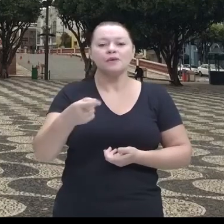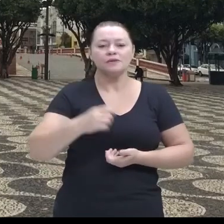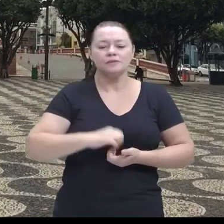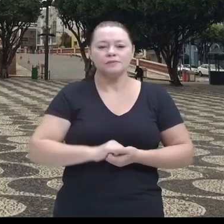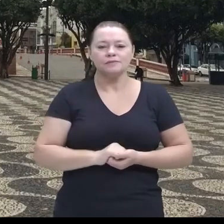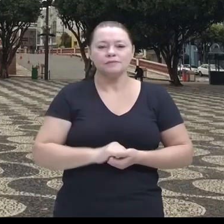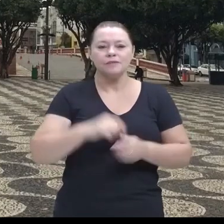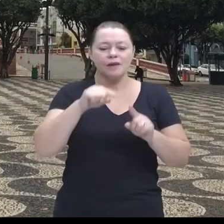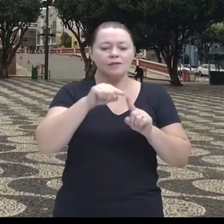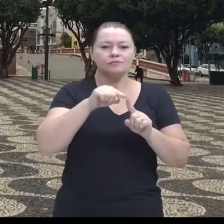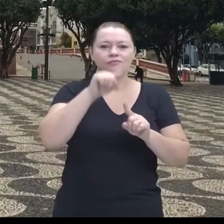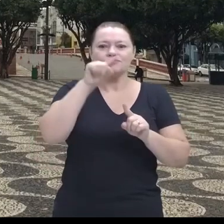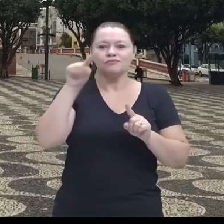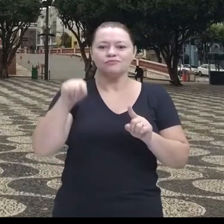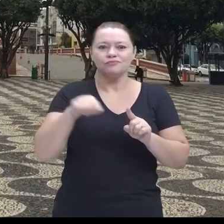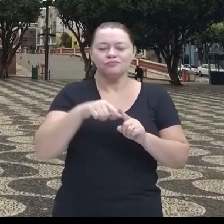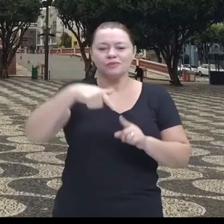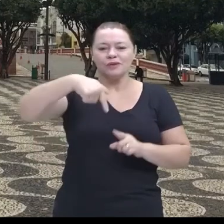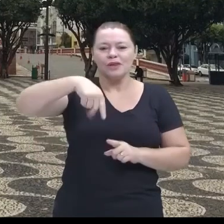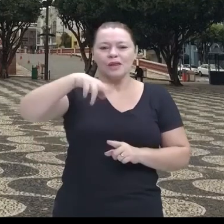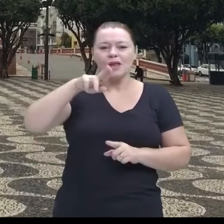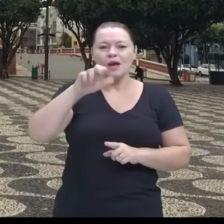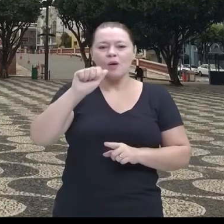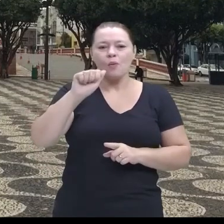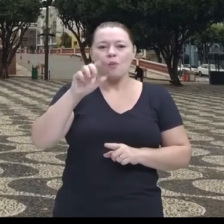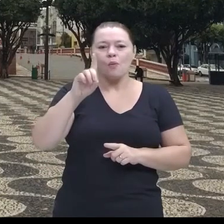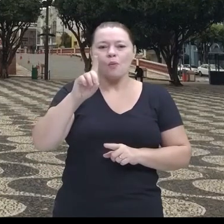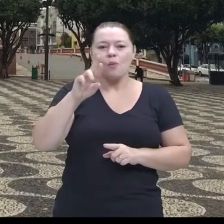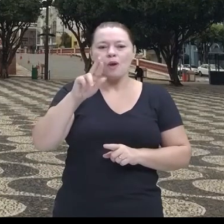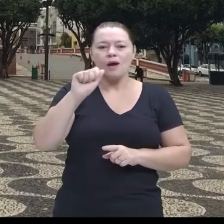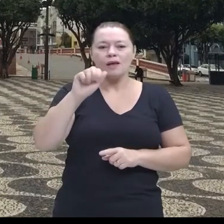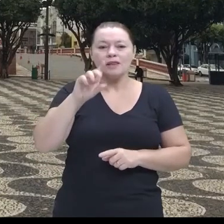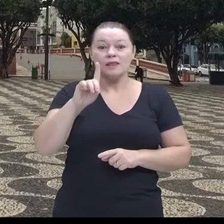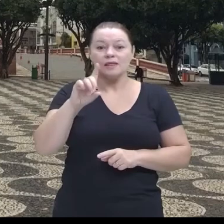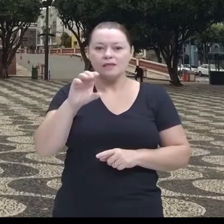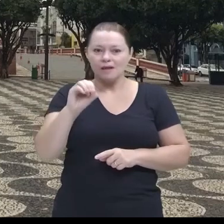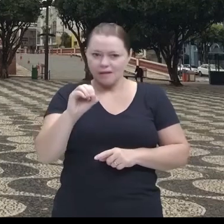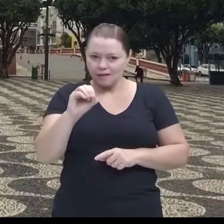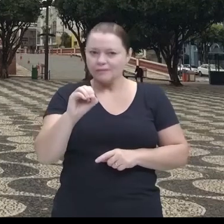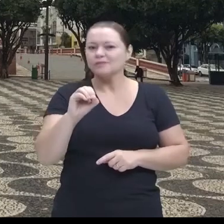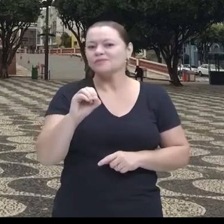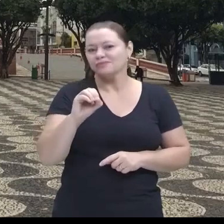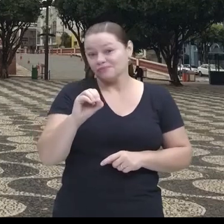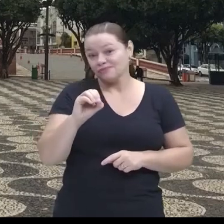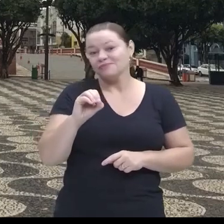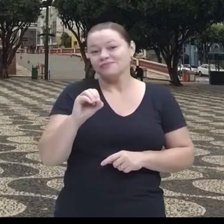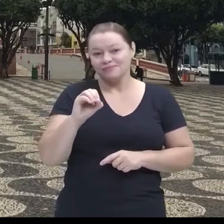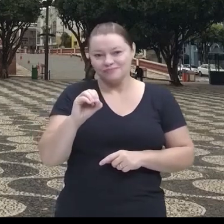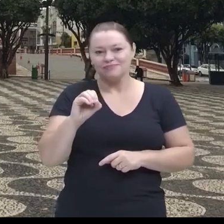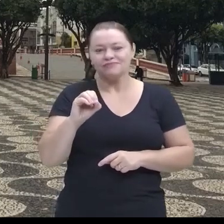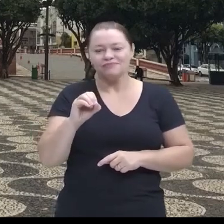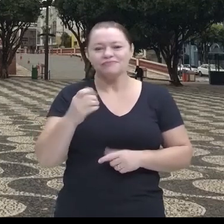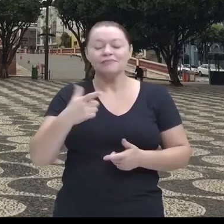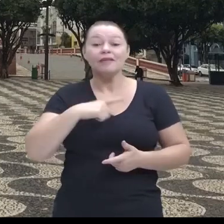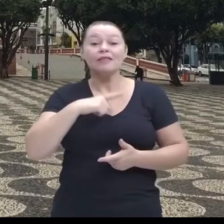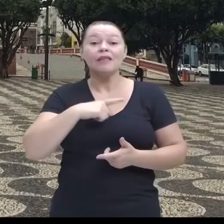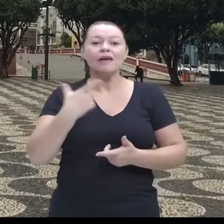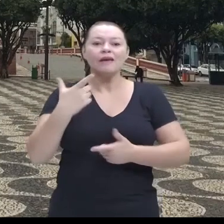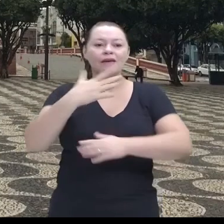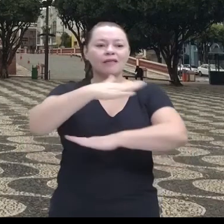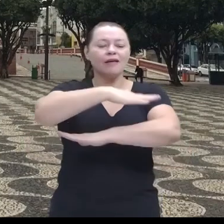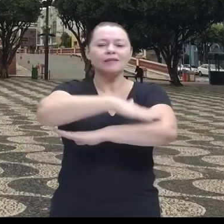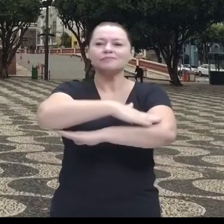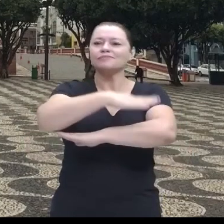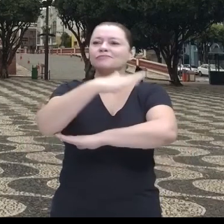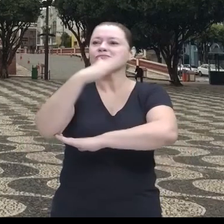agora. O quadrado. O quadrado. Observamos nas janelas, as